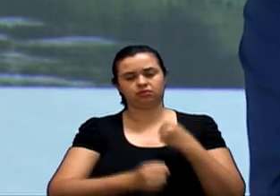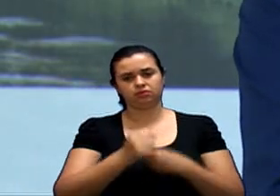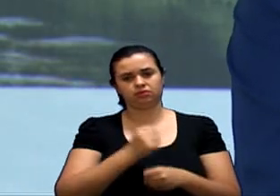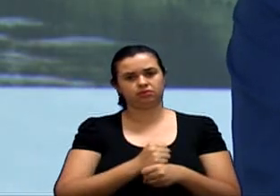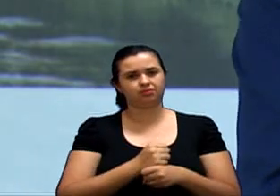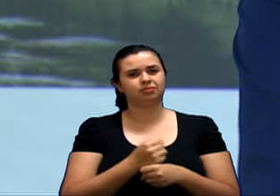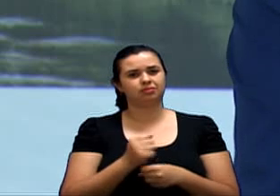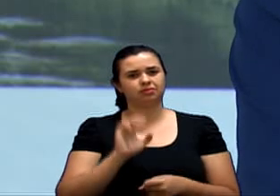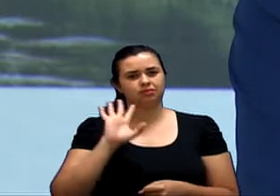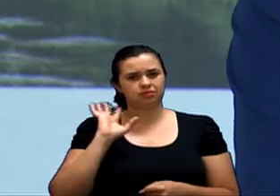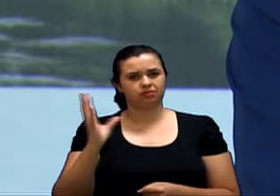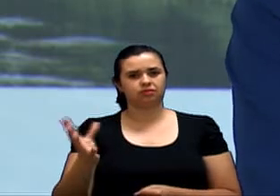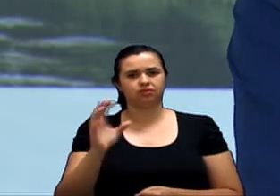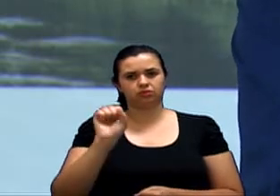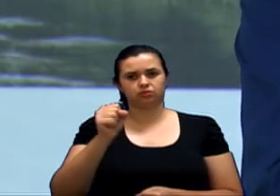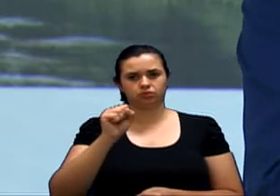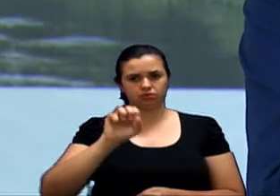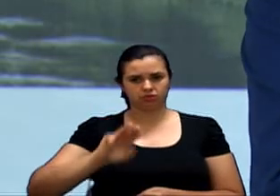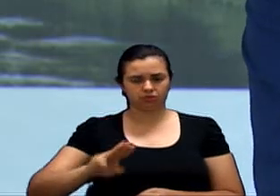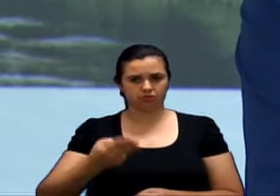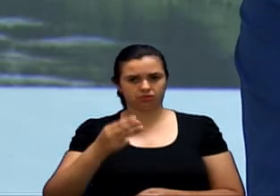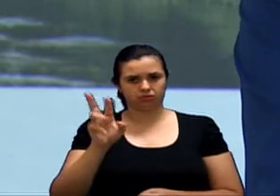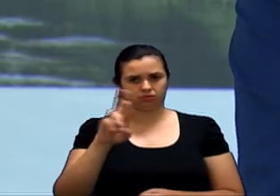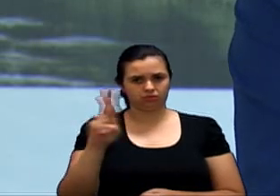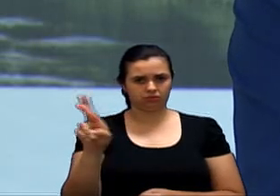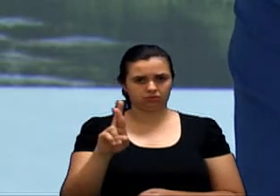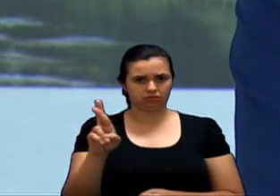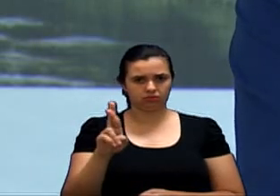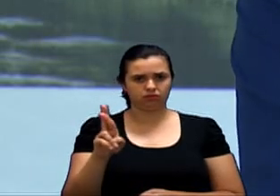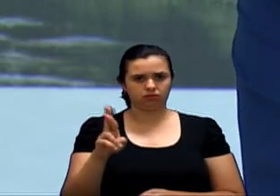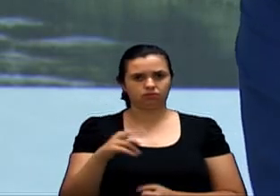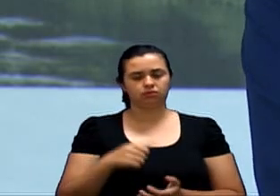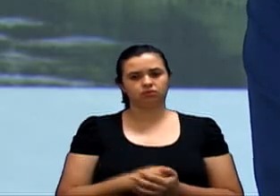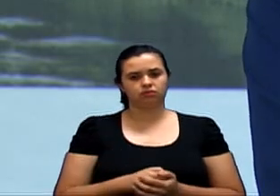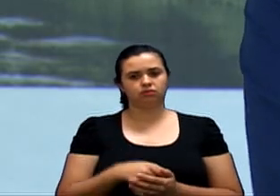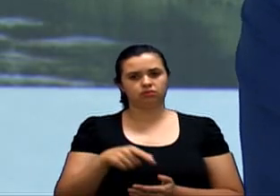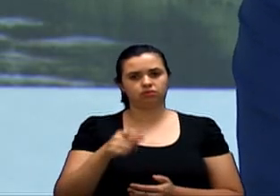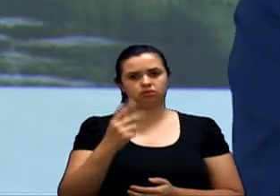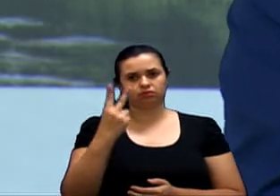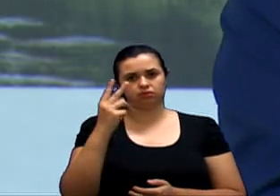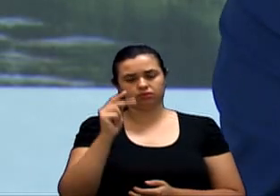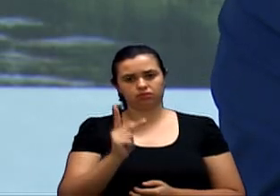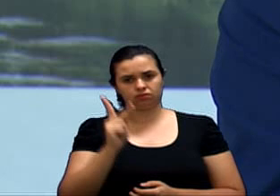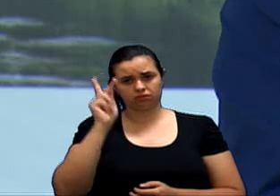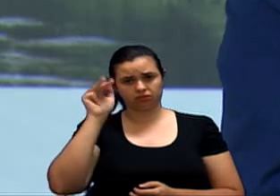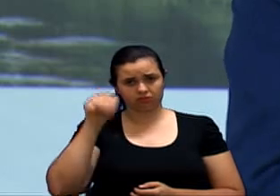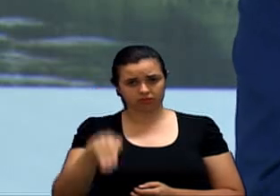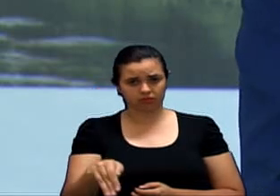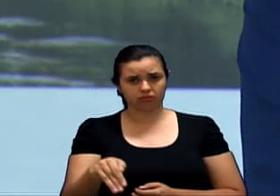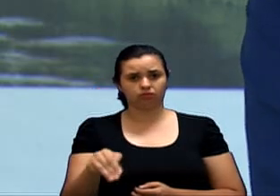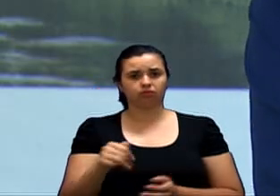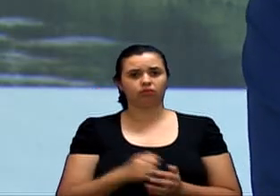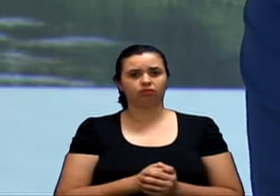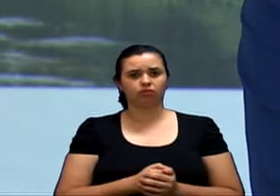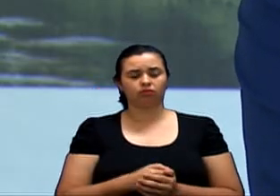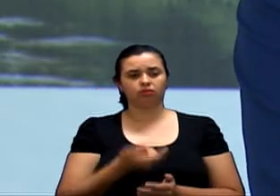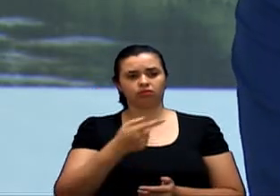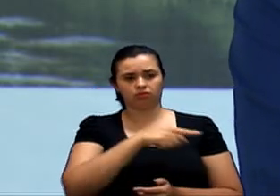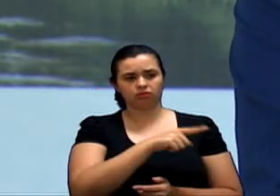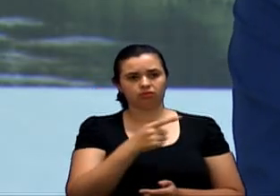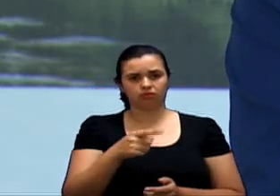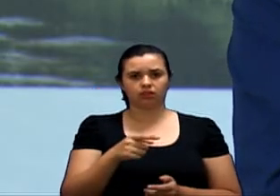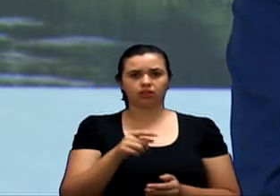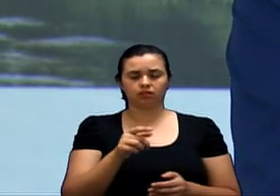foi aportado 8 milhões de reais para o que era para a distância de 2 quilômetros para 1 quilômetro e meio. Se não fosse votado naquele